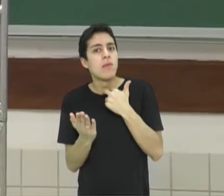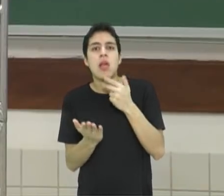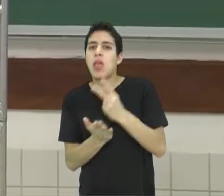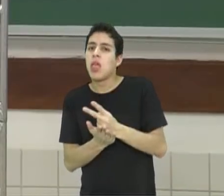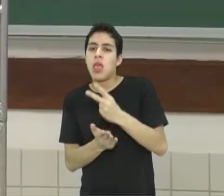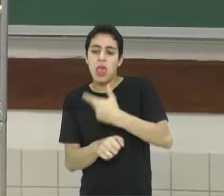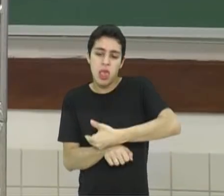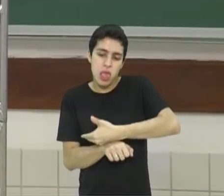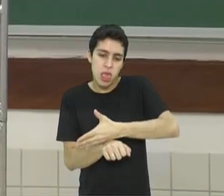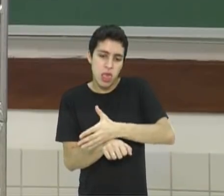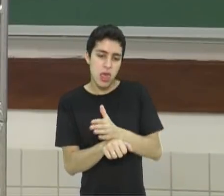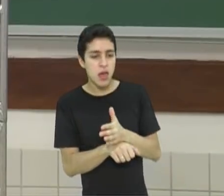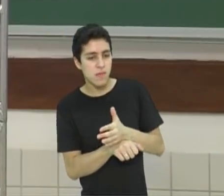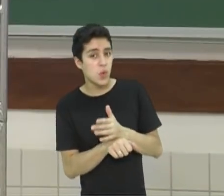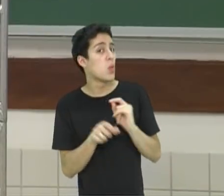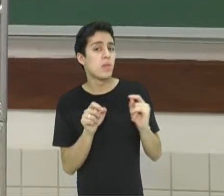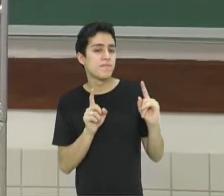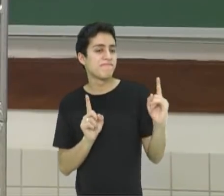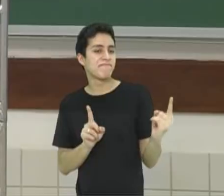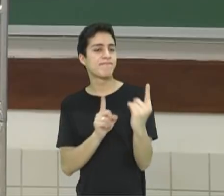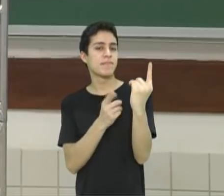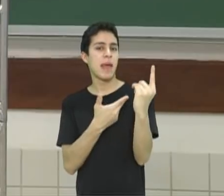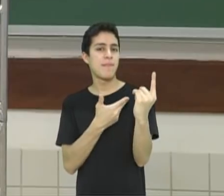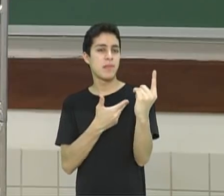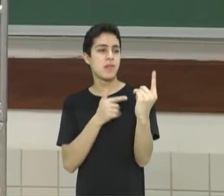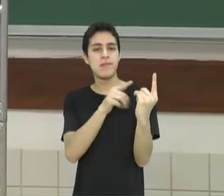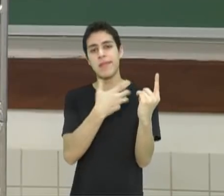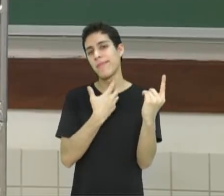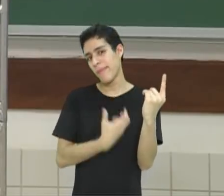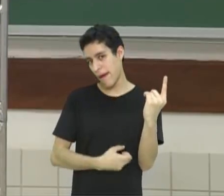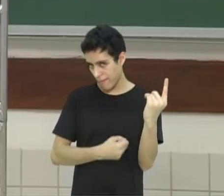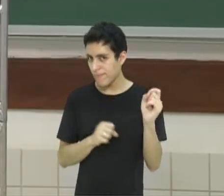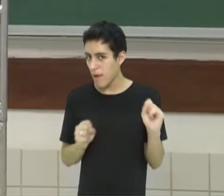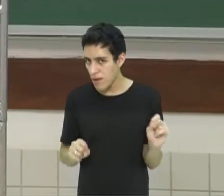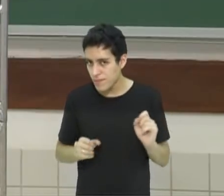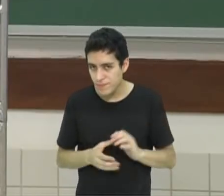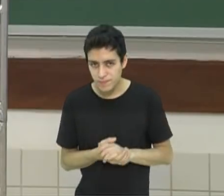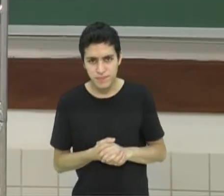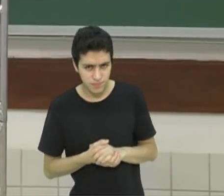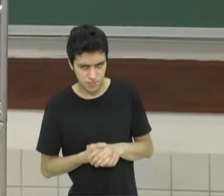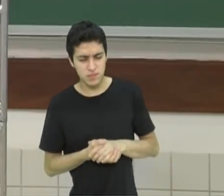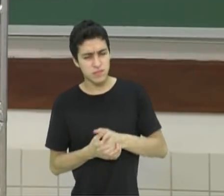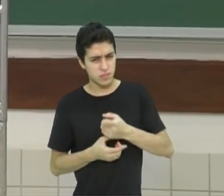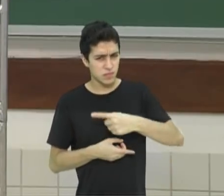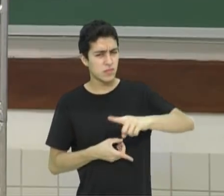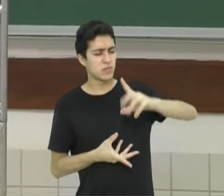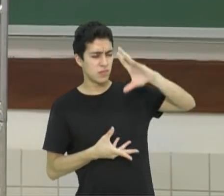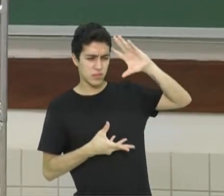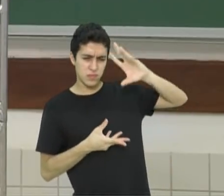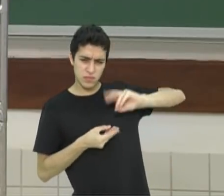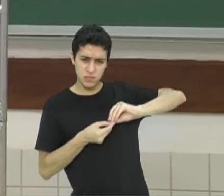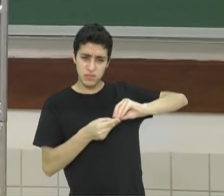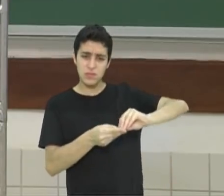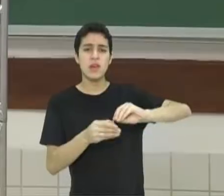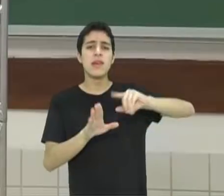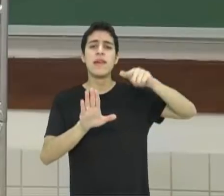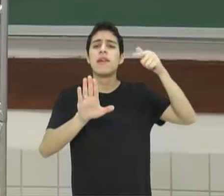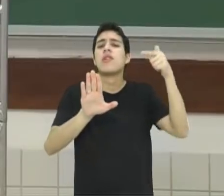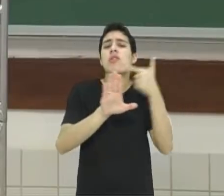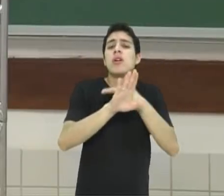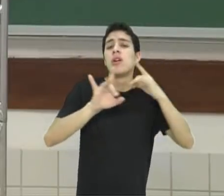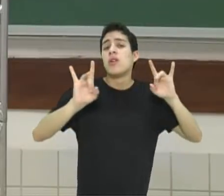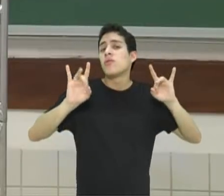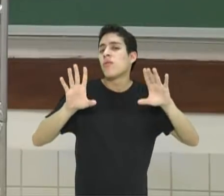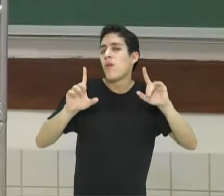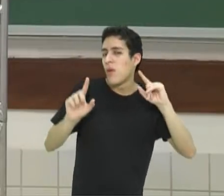todo com seus amigos, porque ele pode vir a magoar também. Então, seja direto, utilize ironia quando você quiser